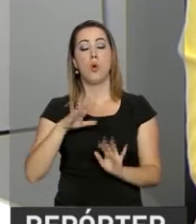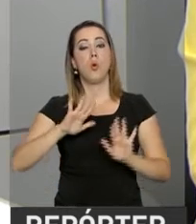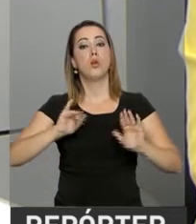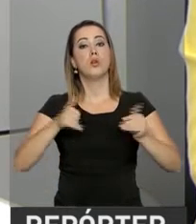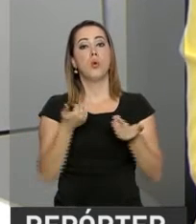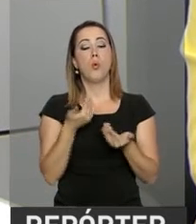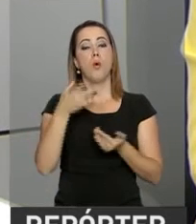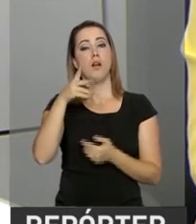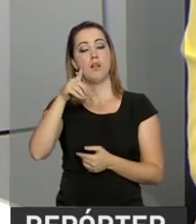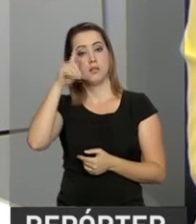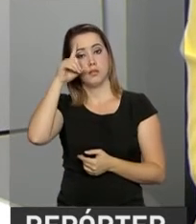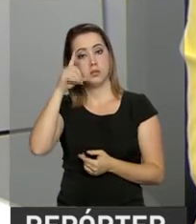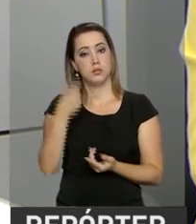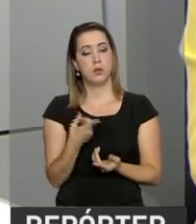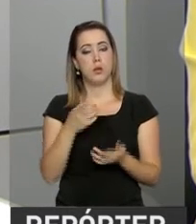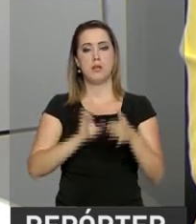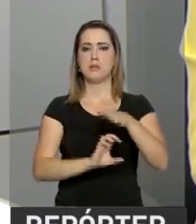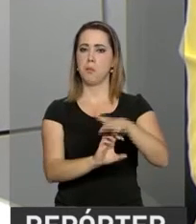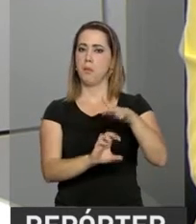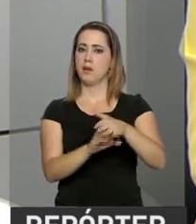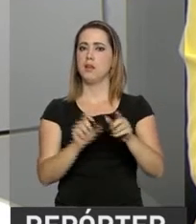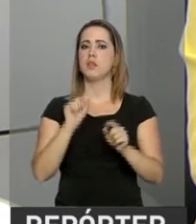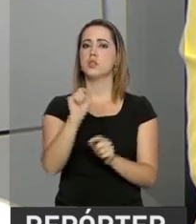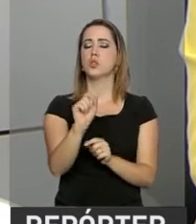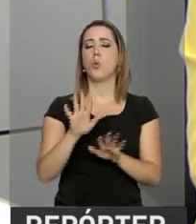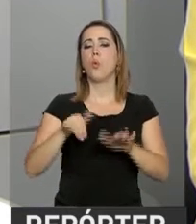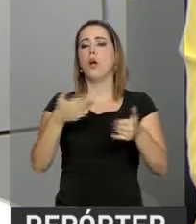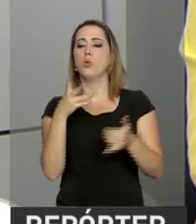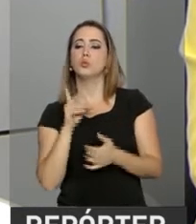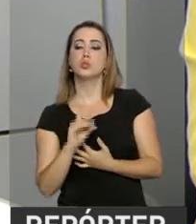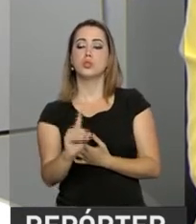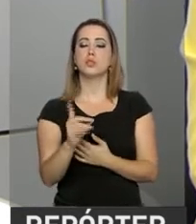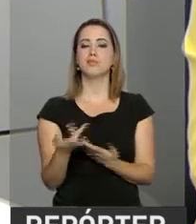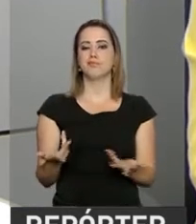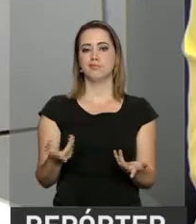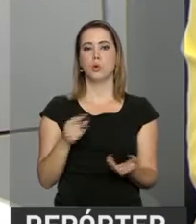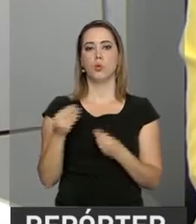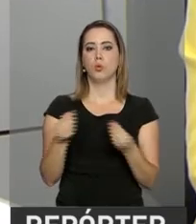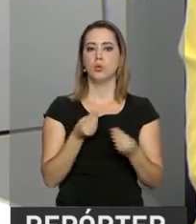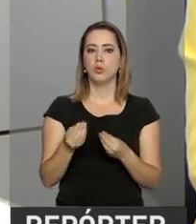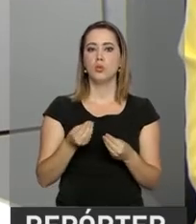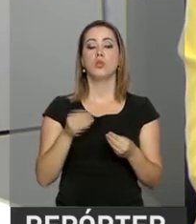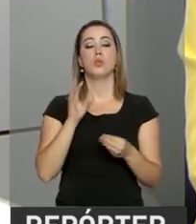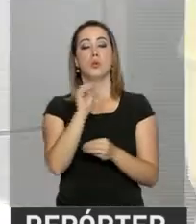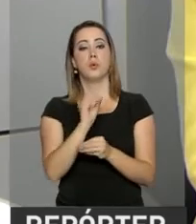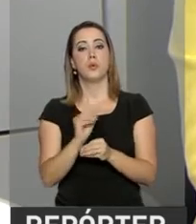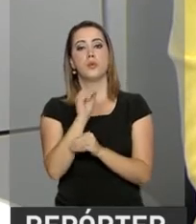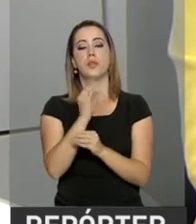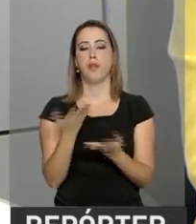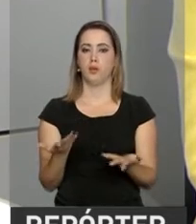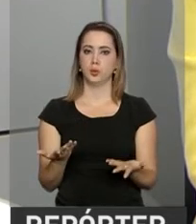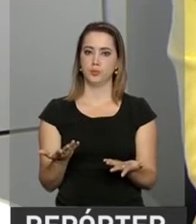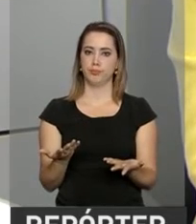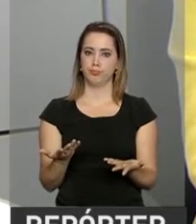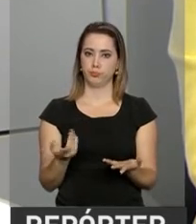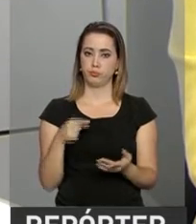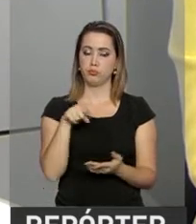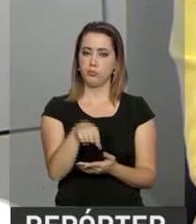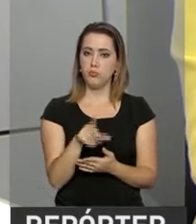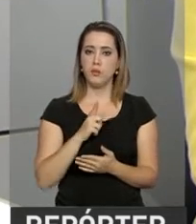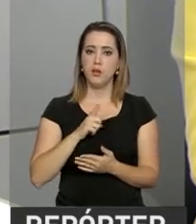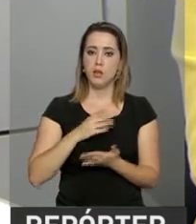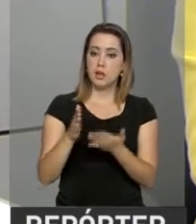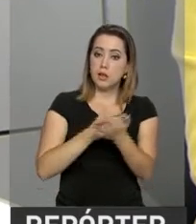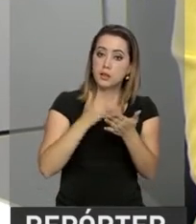quais são os seus direitos e como ele deve ter o atendimento prestado pela operadora a cartilha vem